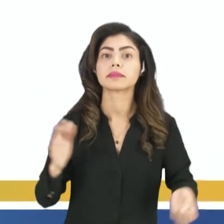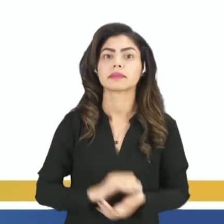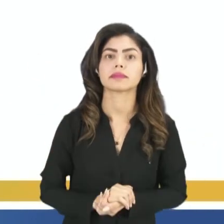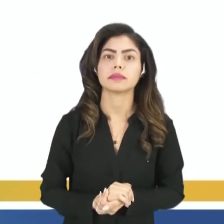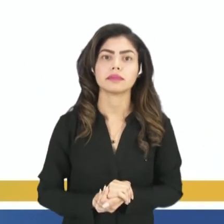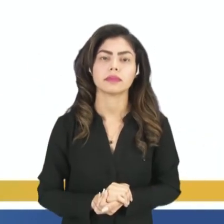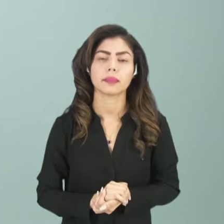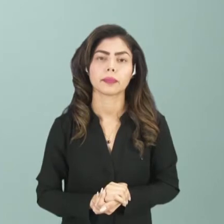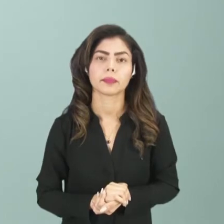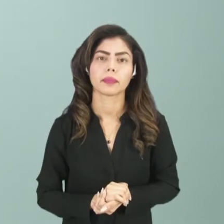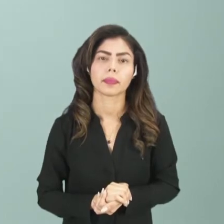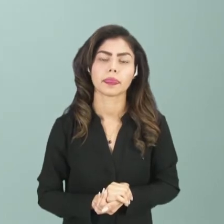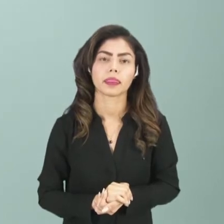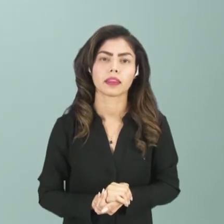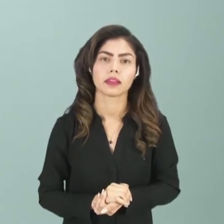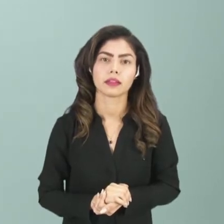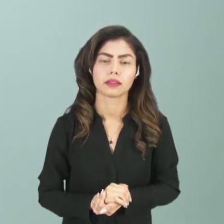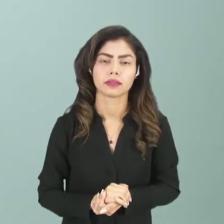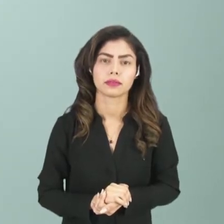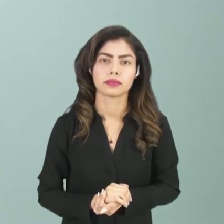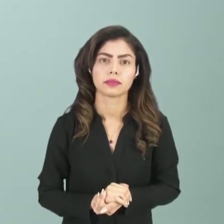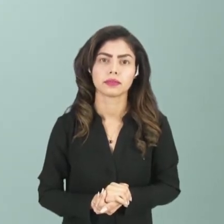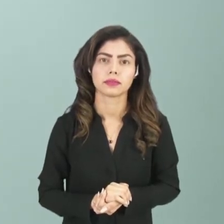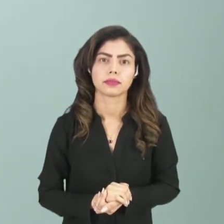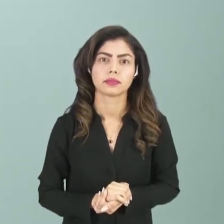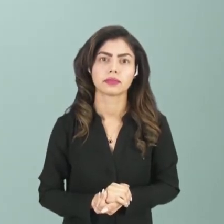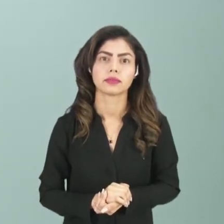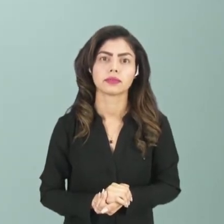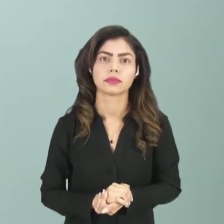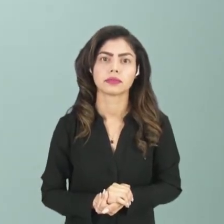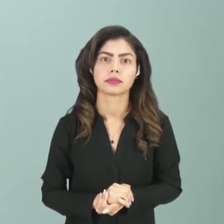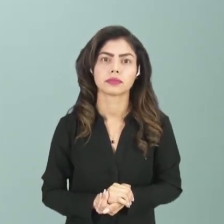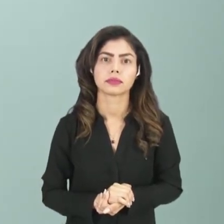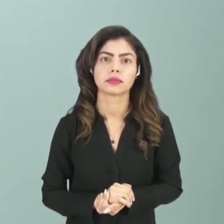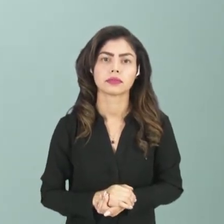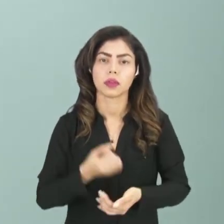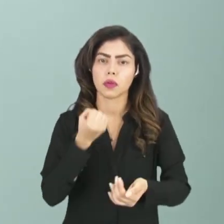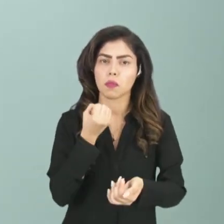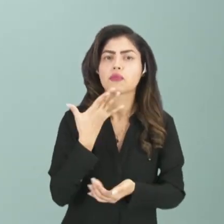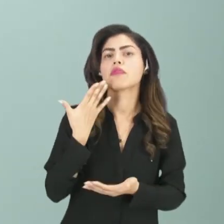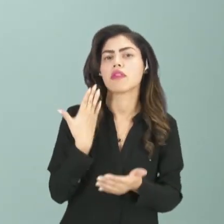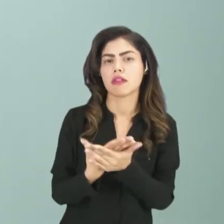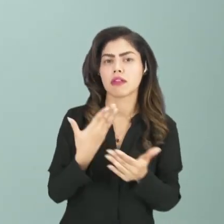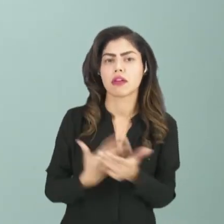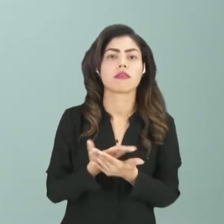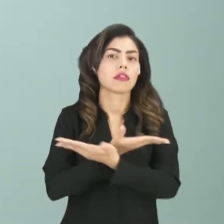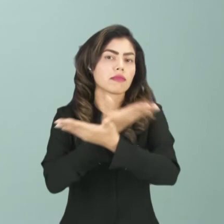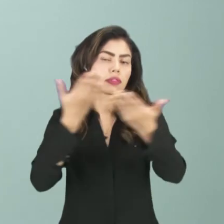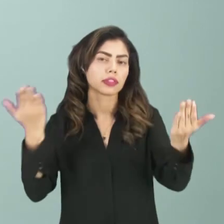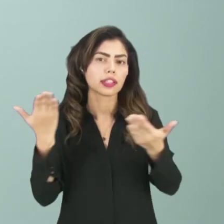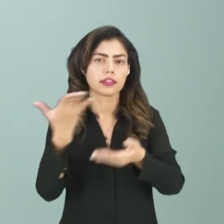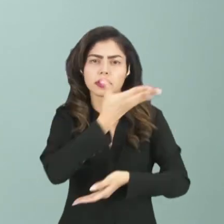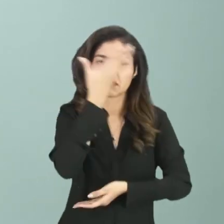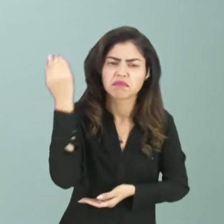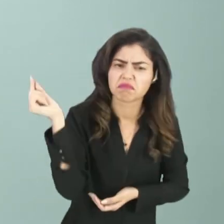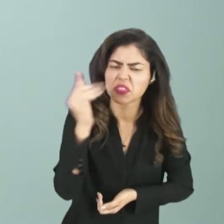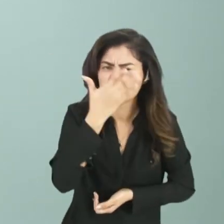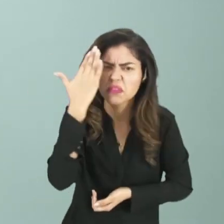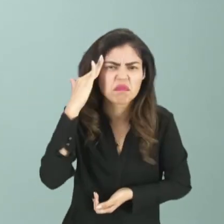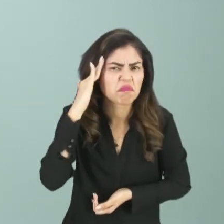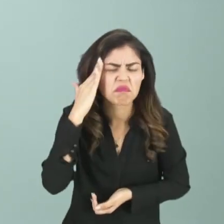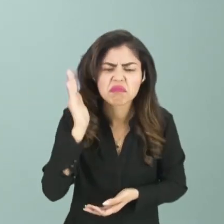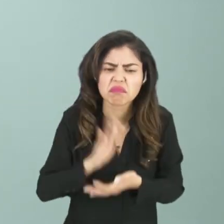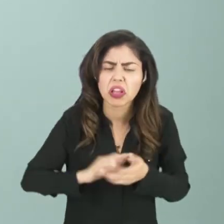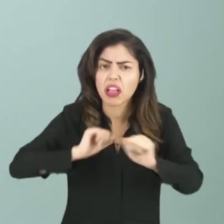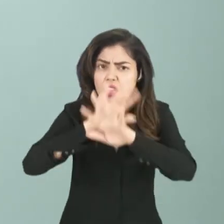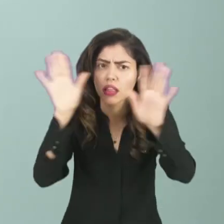queremos desejar a todos uma excelente aula. Se você não entendeu muito bem, não